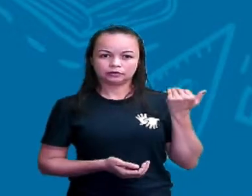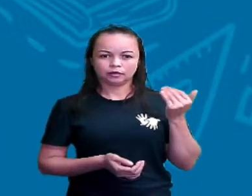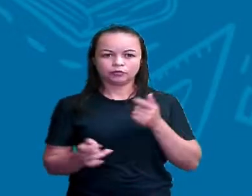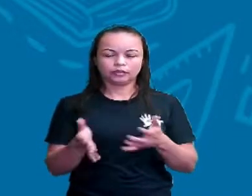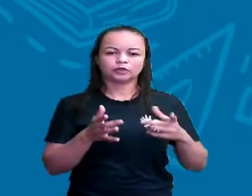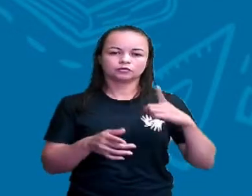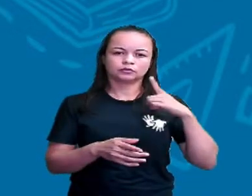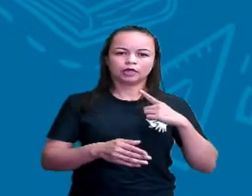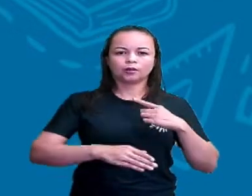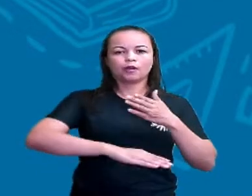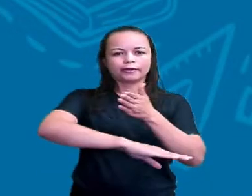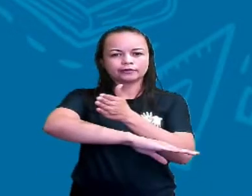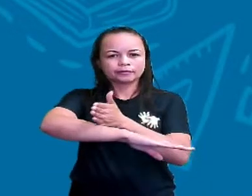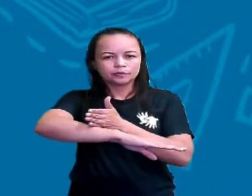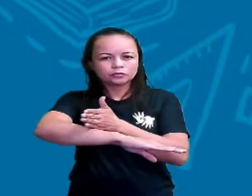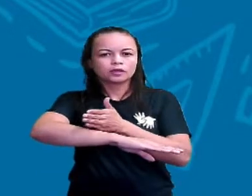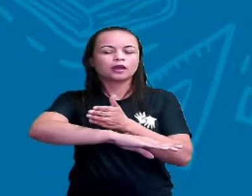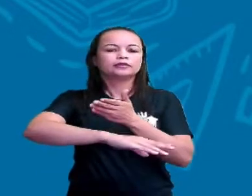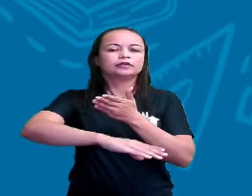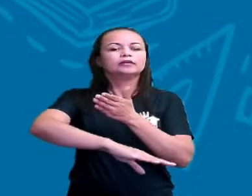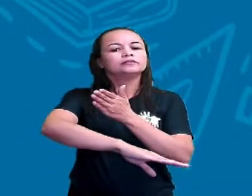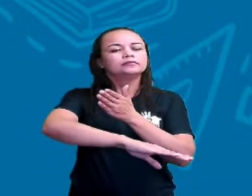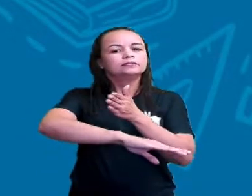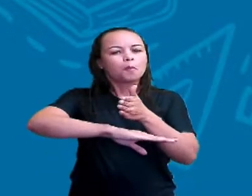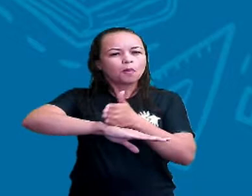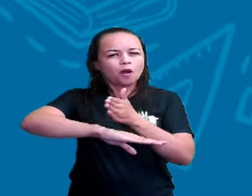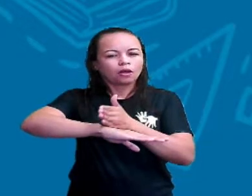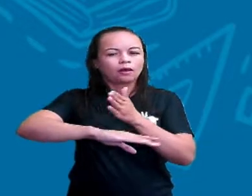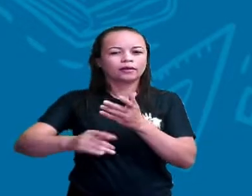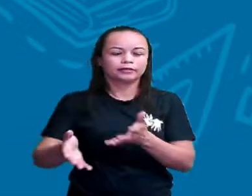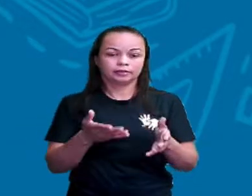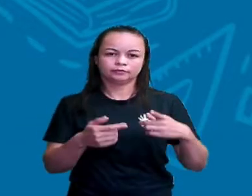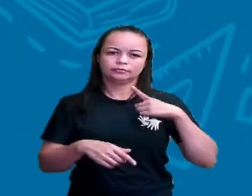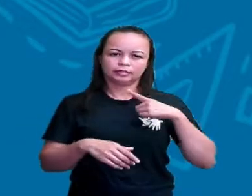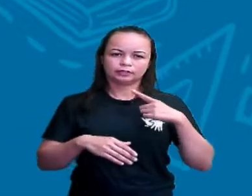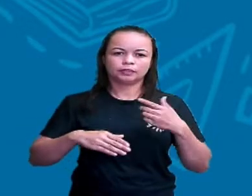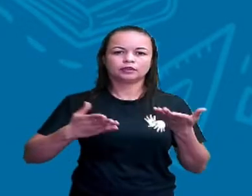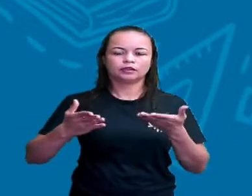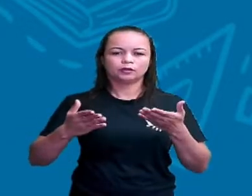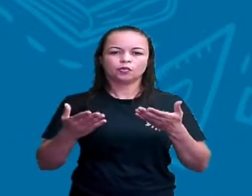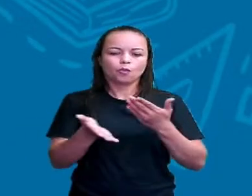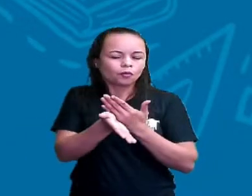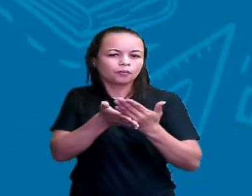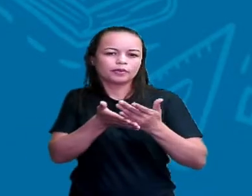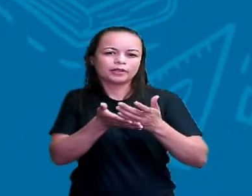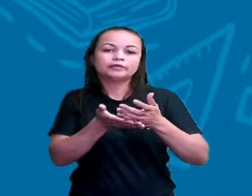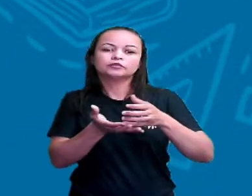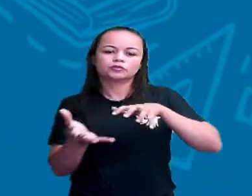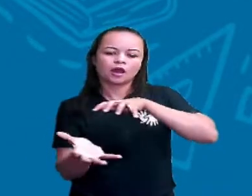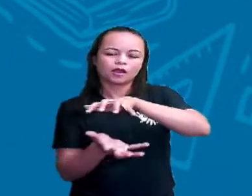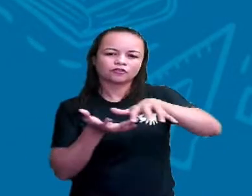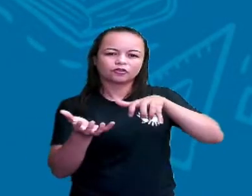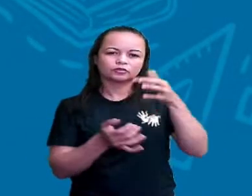Idade Média, a gente tem a Idade Moderna, e a gente tem também o início da Revolução Francesa,